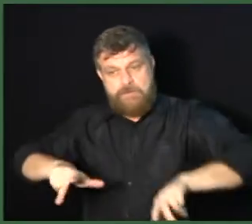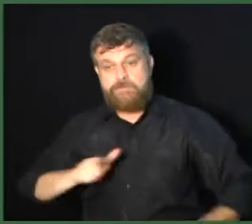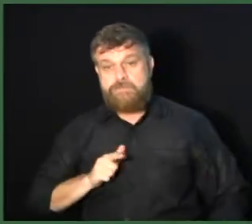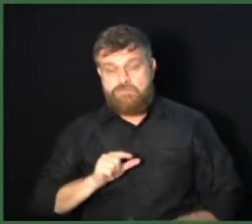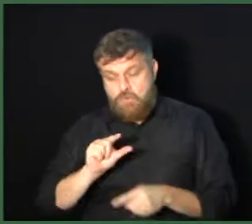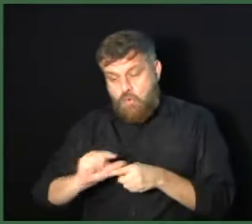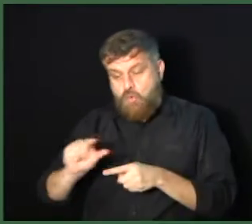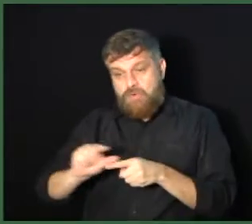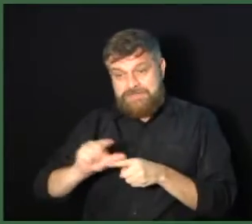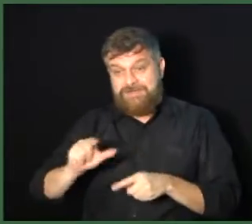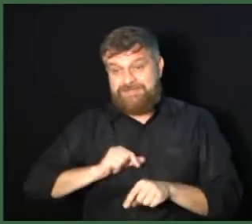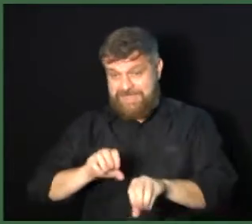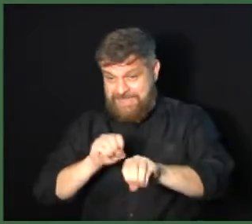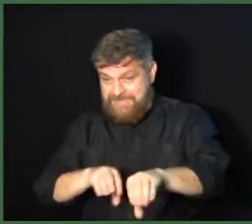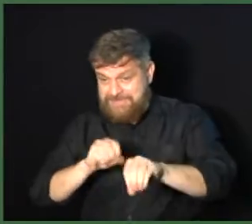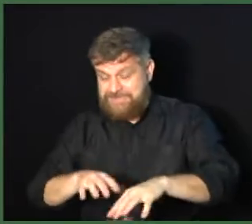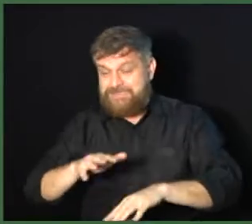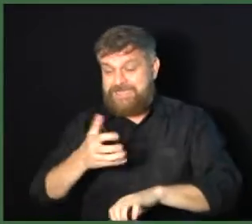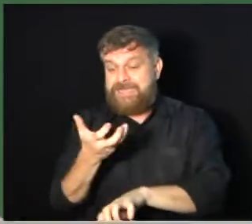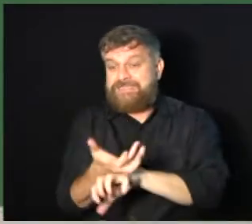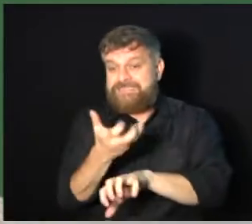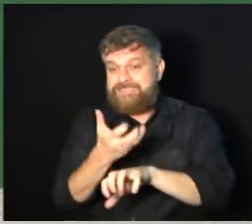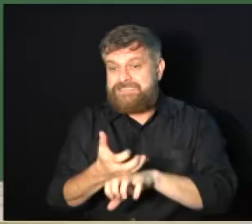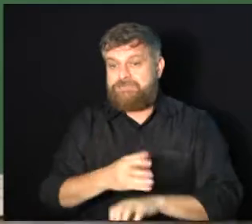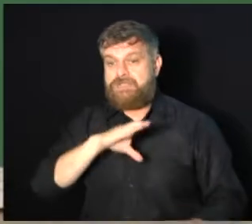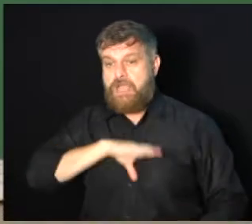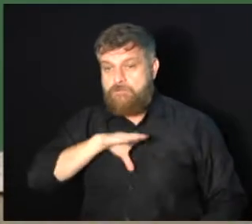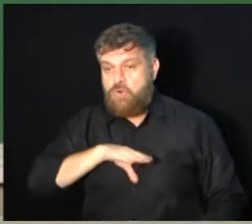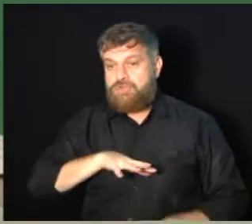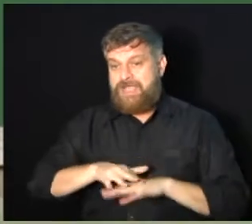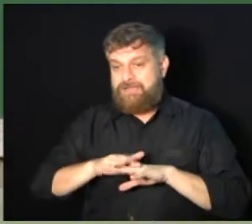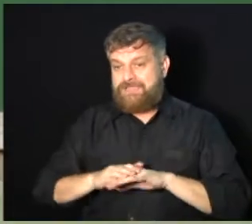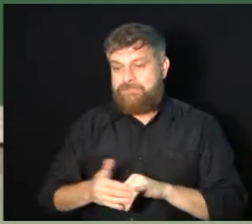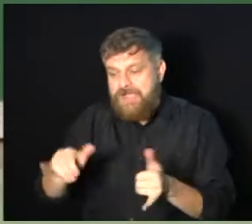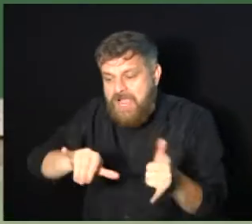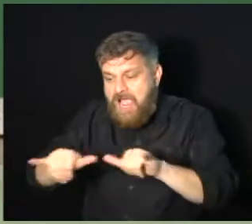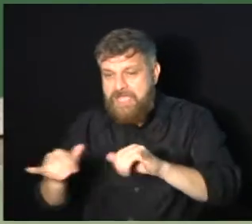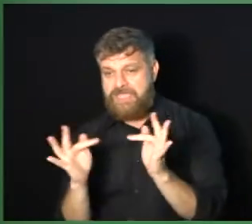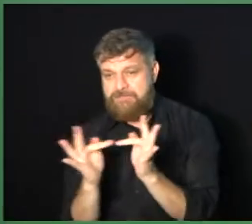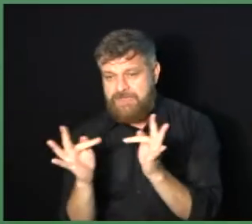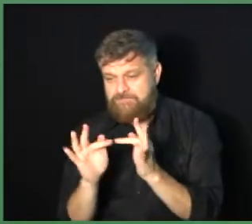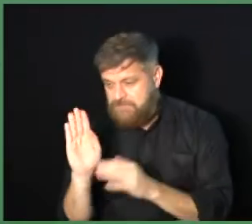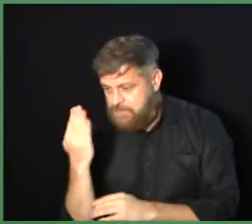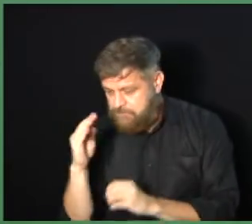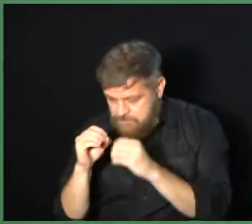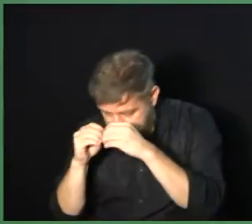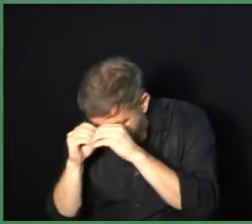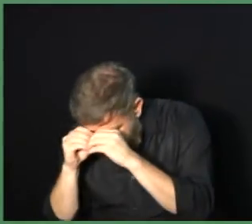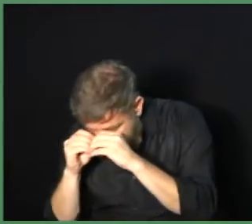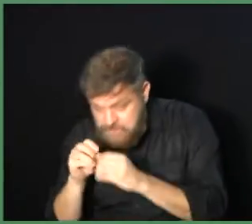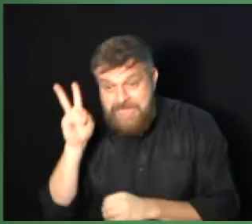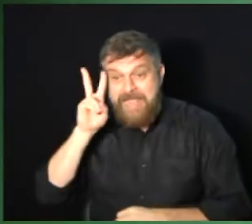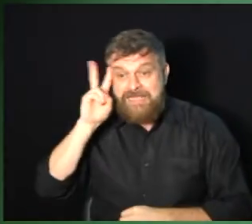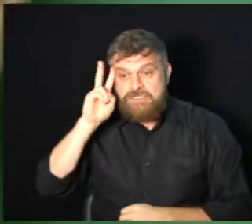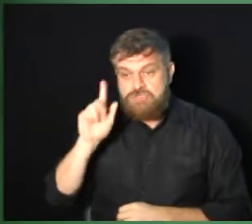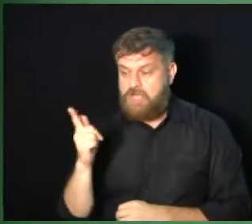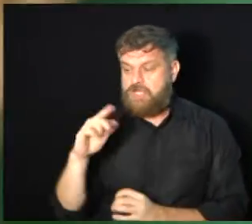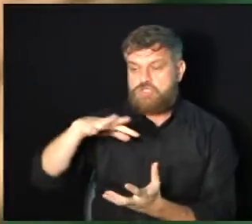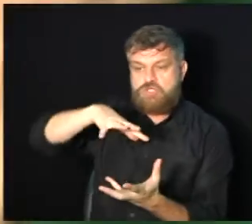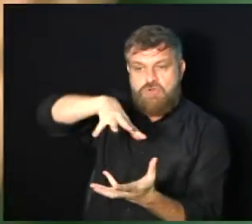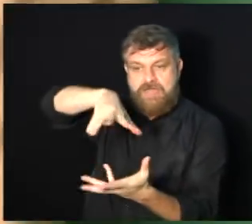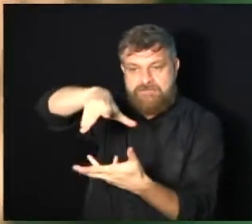cursinho oferece aulas de matemática, português, química, física, biologia, história, geografia,